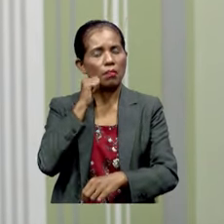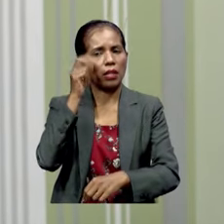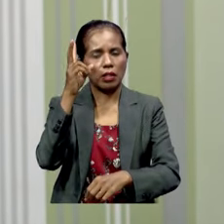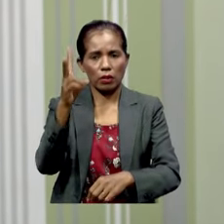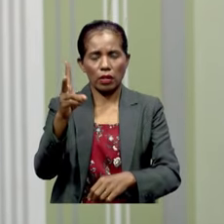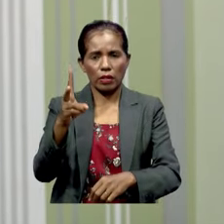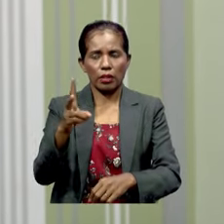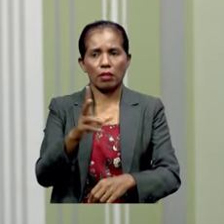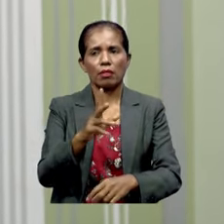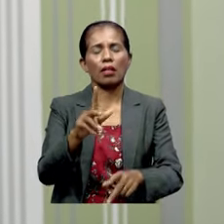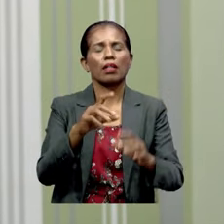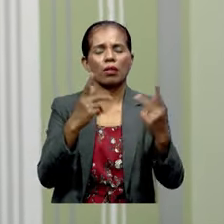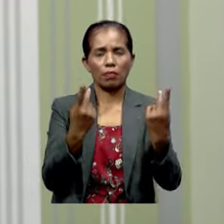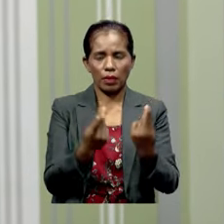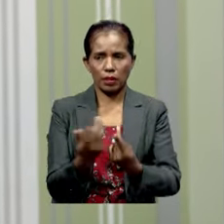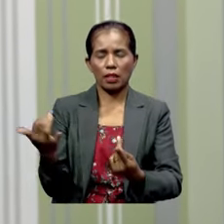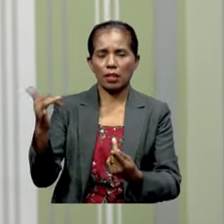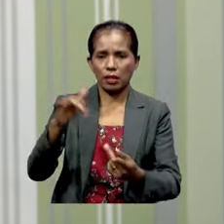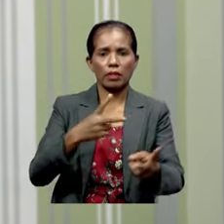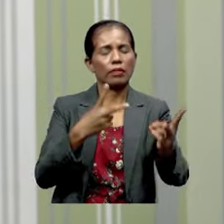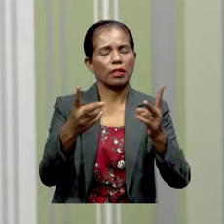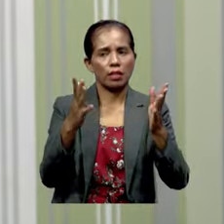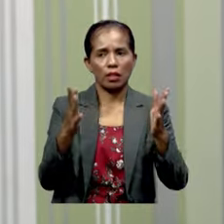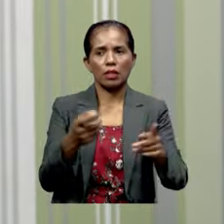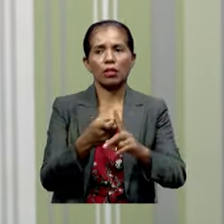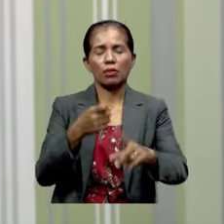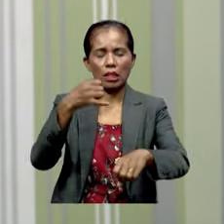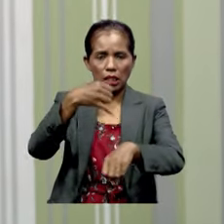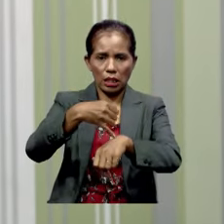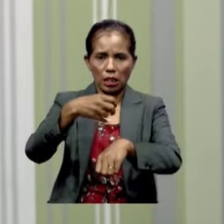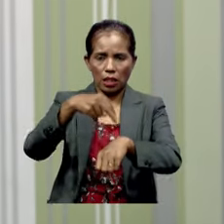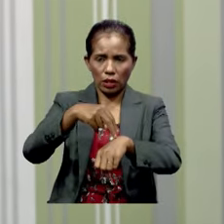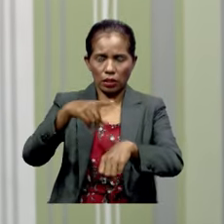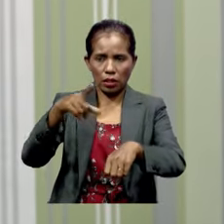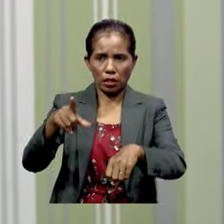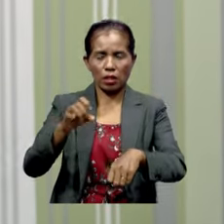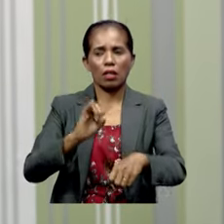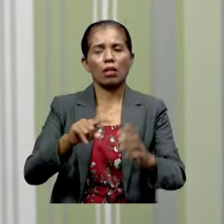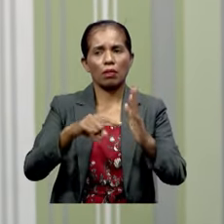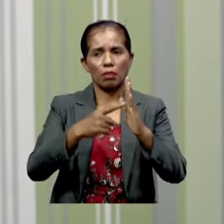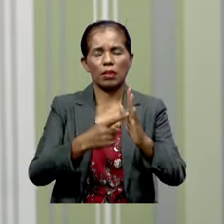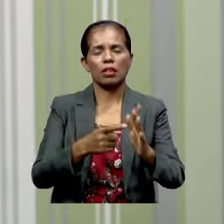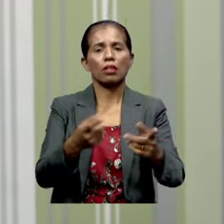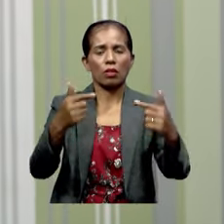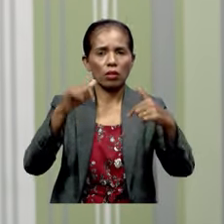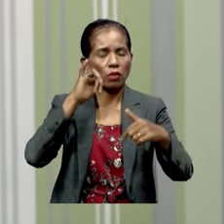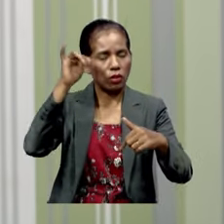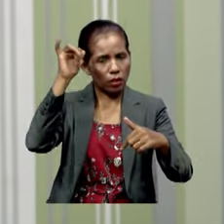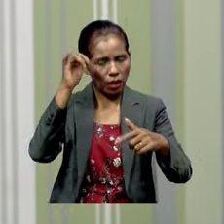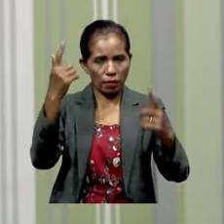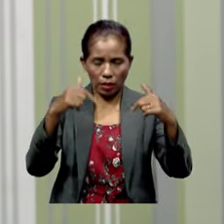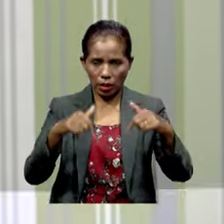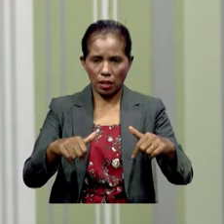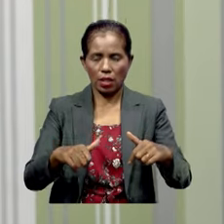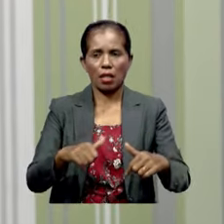sira, de o empresário sira, o si internacional, a começa maia no horsec, ohin aban